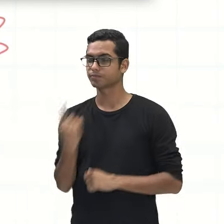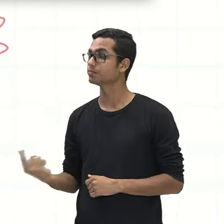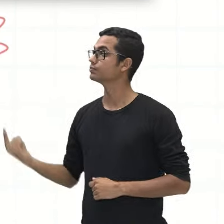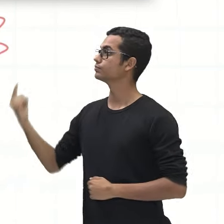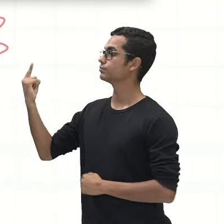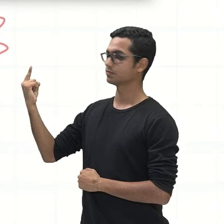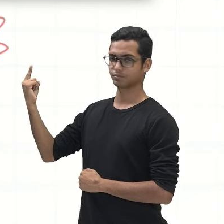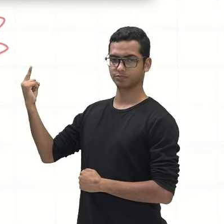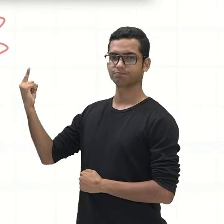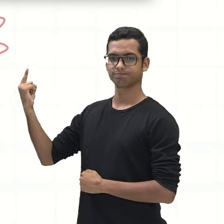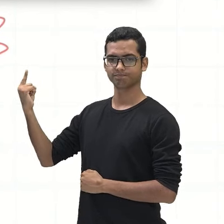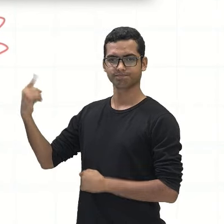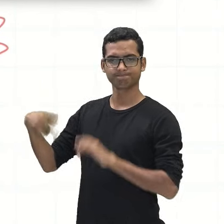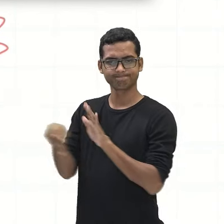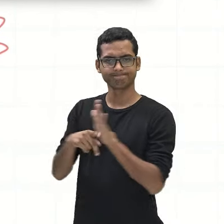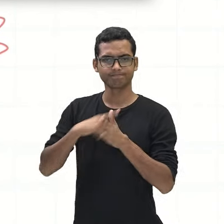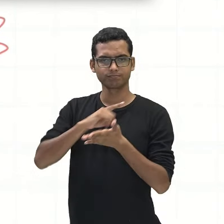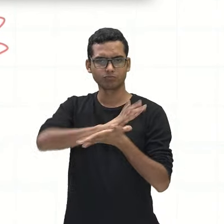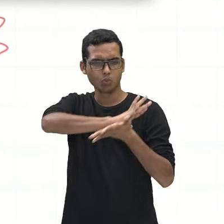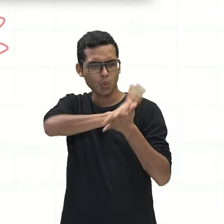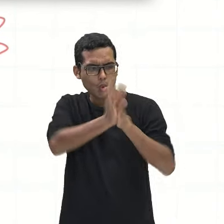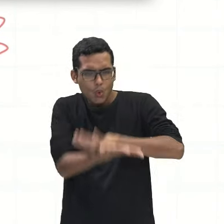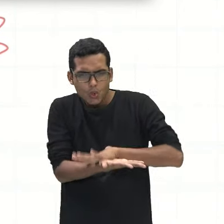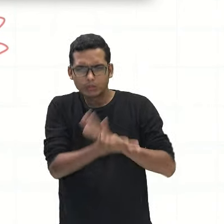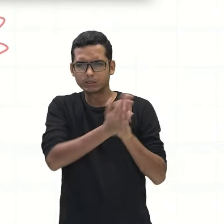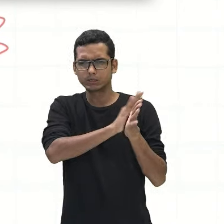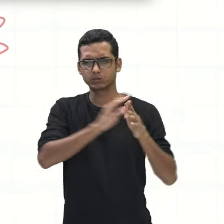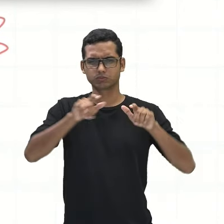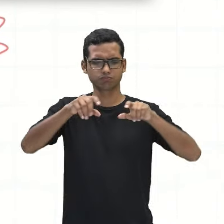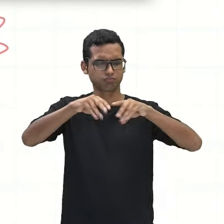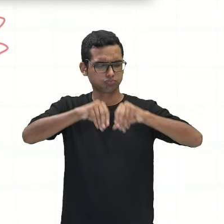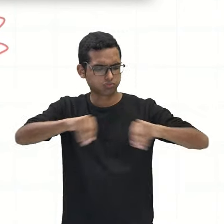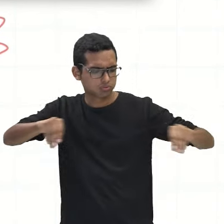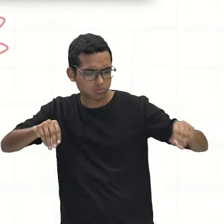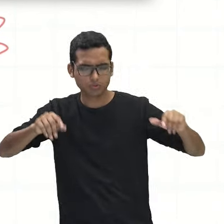totalmente devastada, né? O nosso ambiente totalmente devastado,